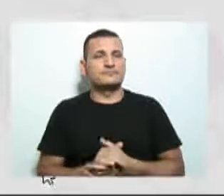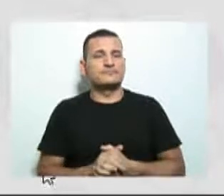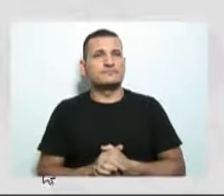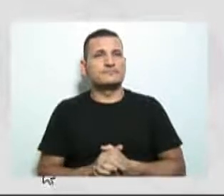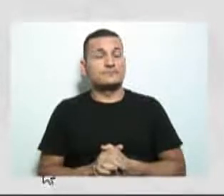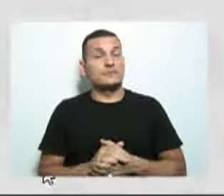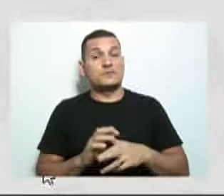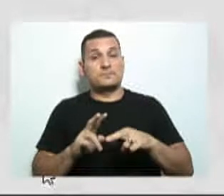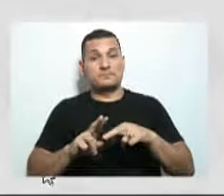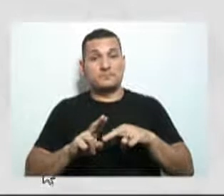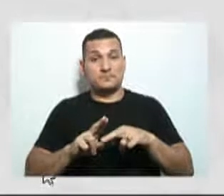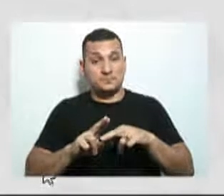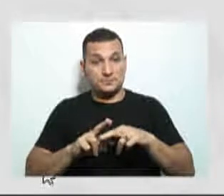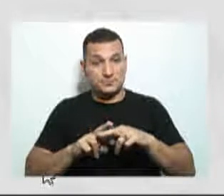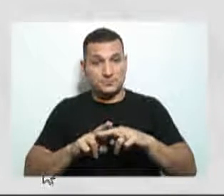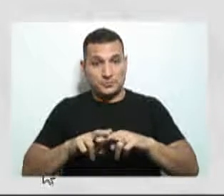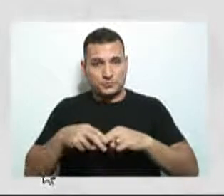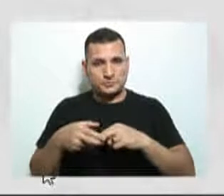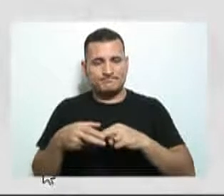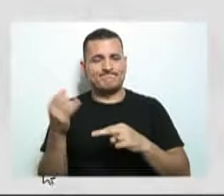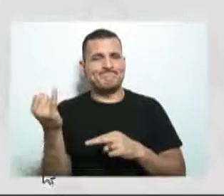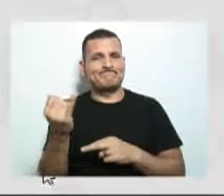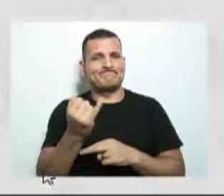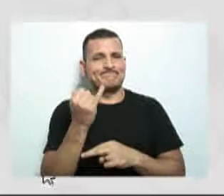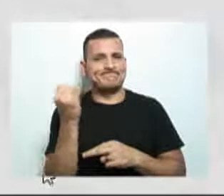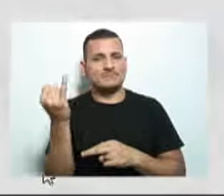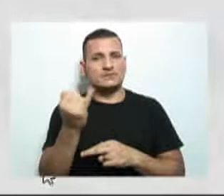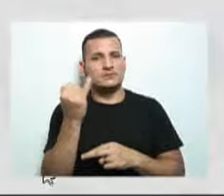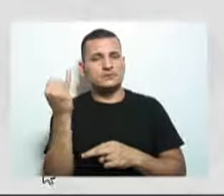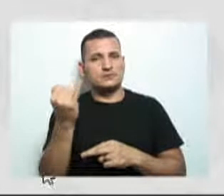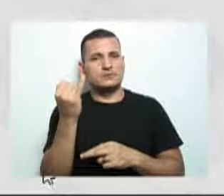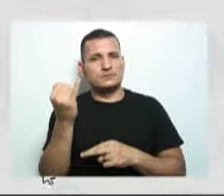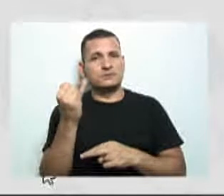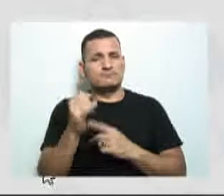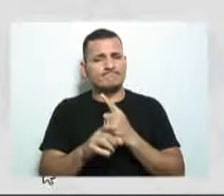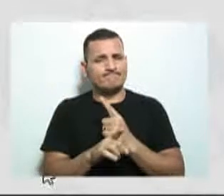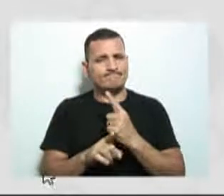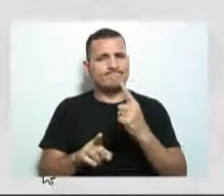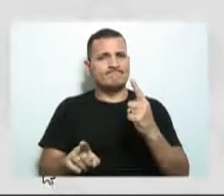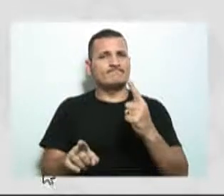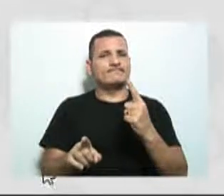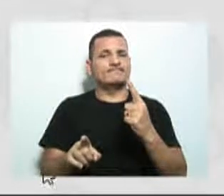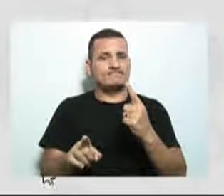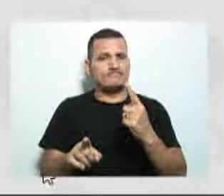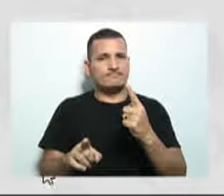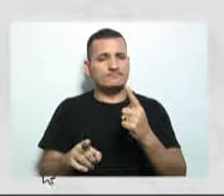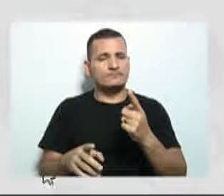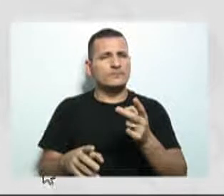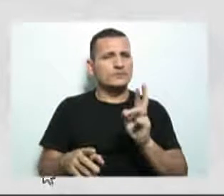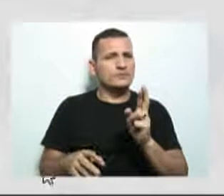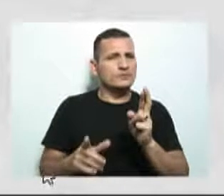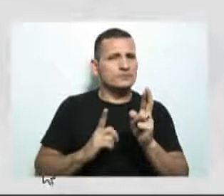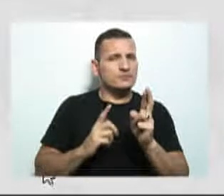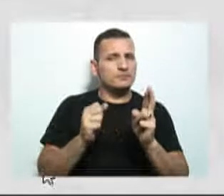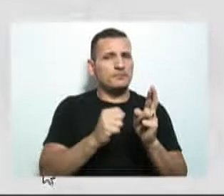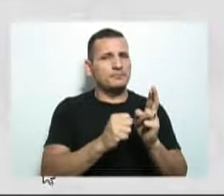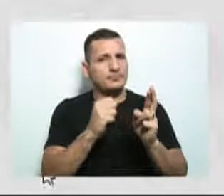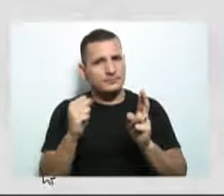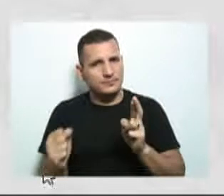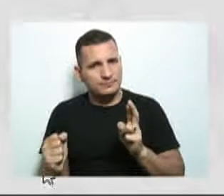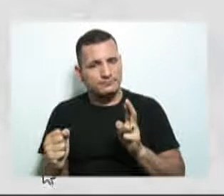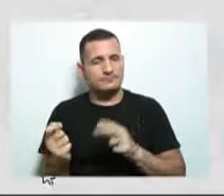é muito importante identificar, num primeiro momento, quem tem poder